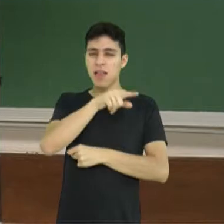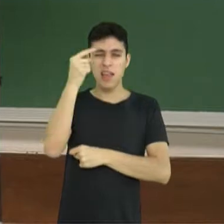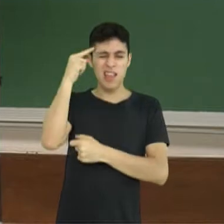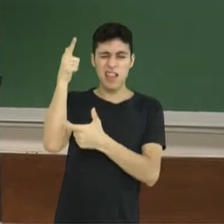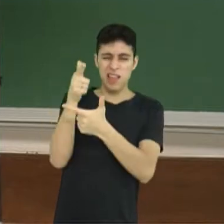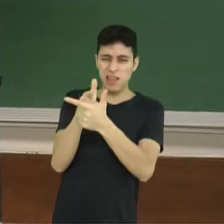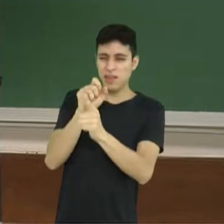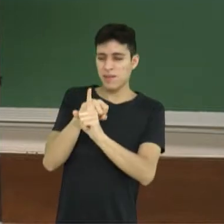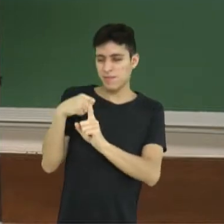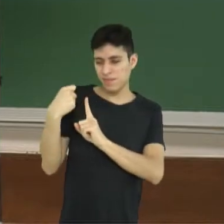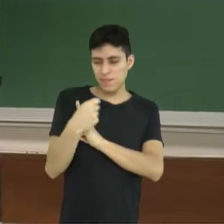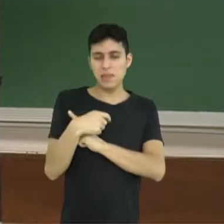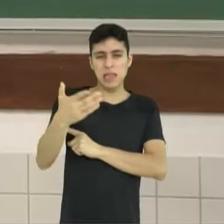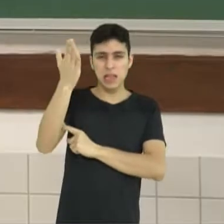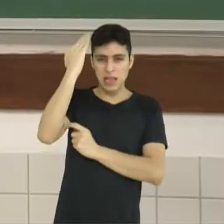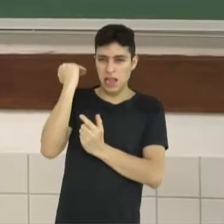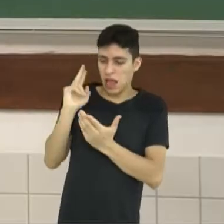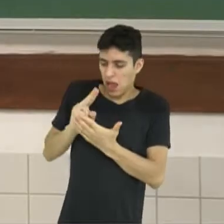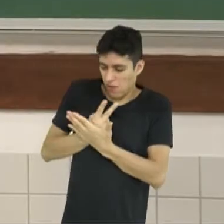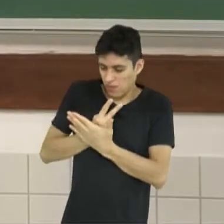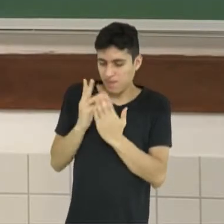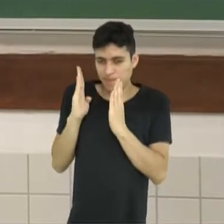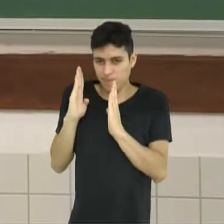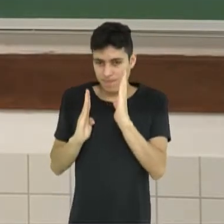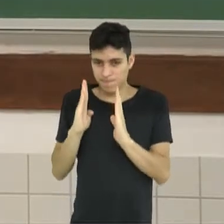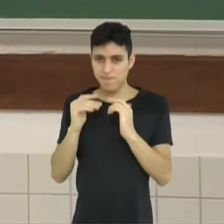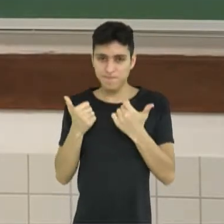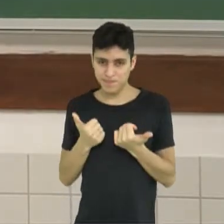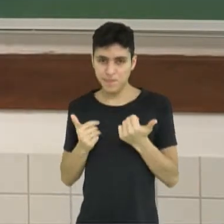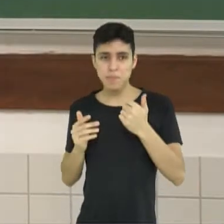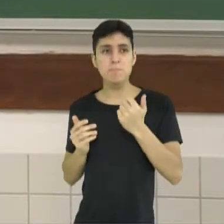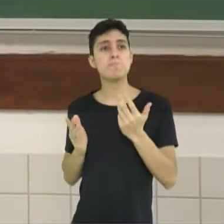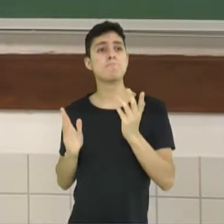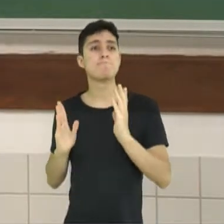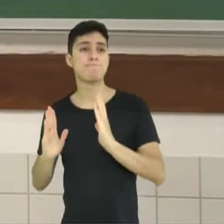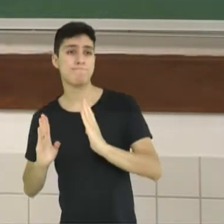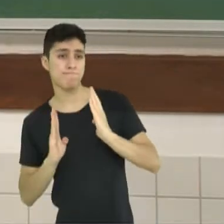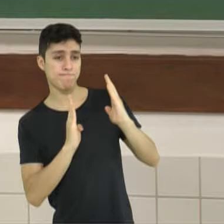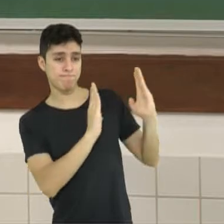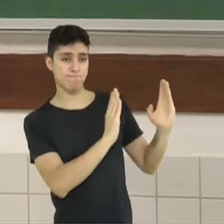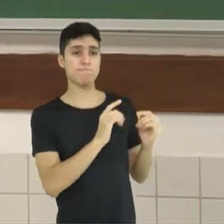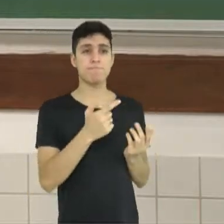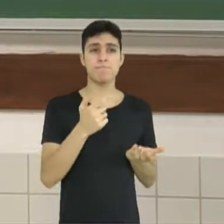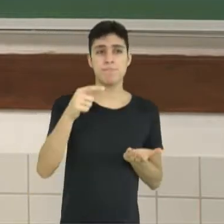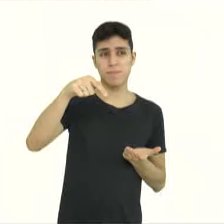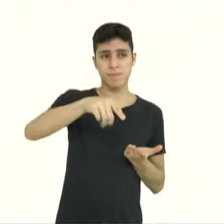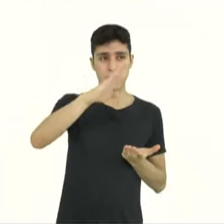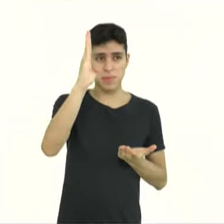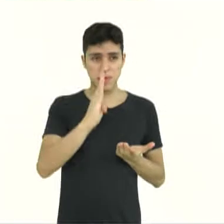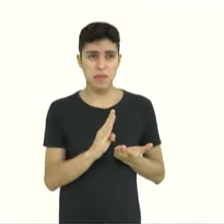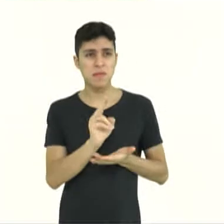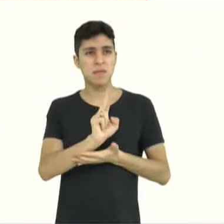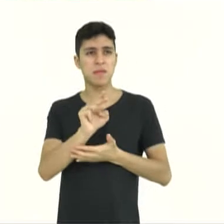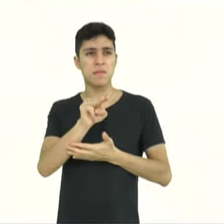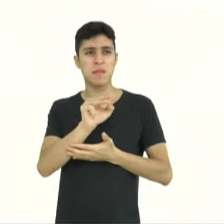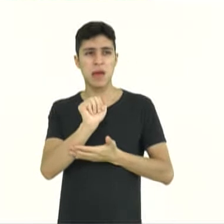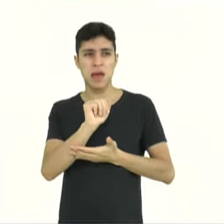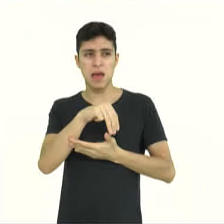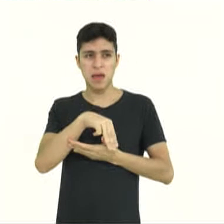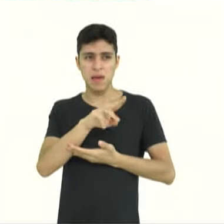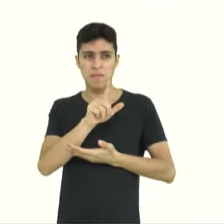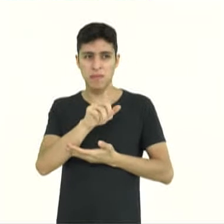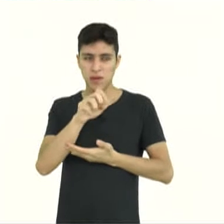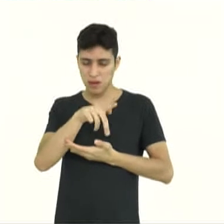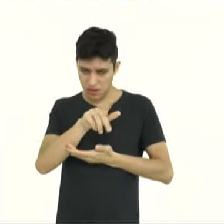crítica social que acontecia na época, né? E no Brasil a gente tem os mamulengos, que é um tipo de